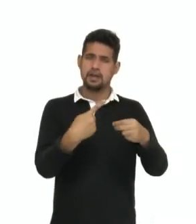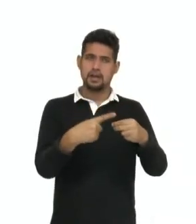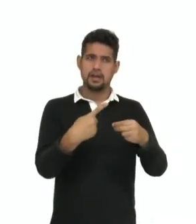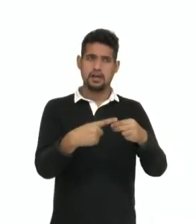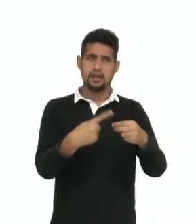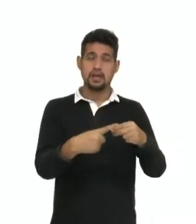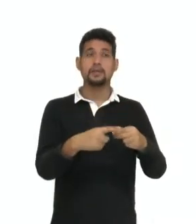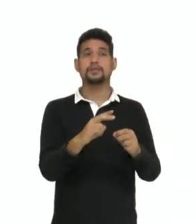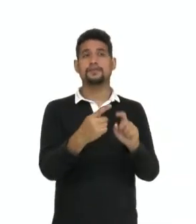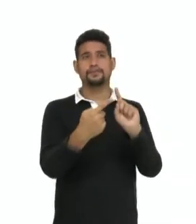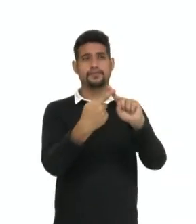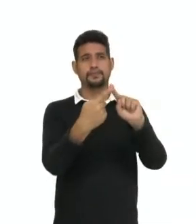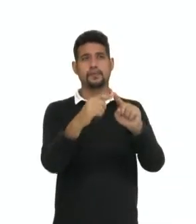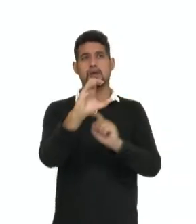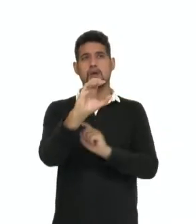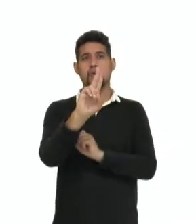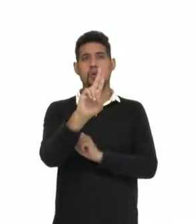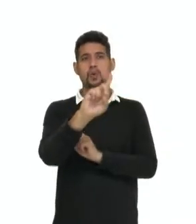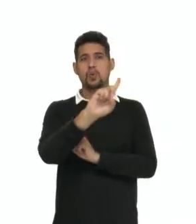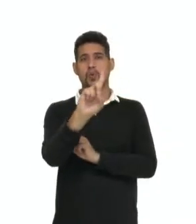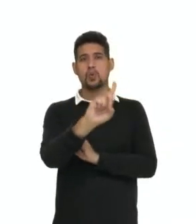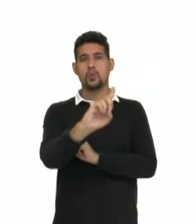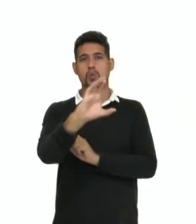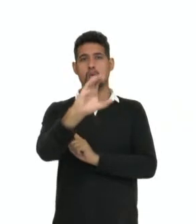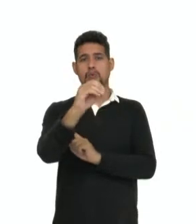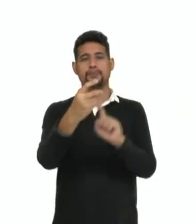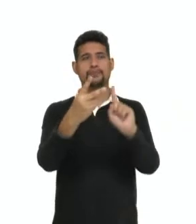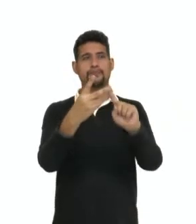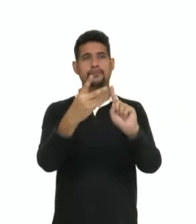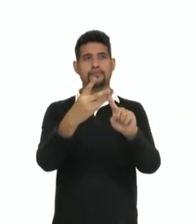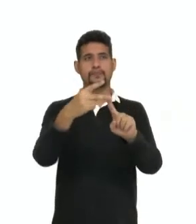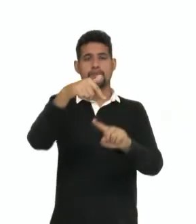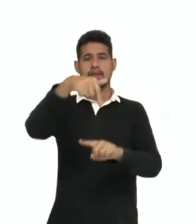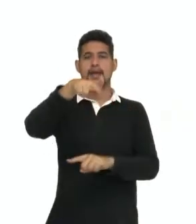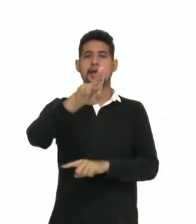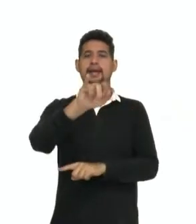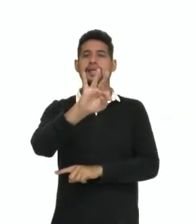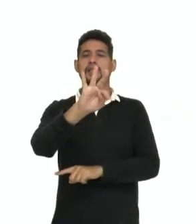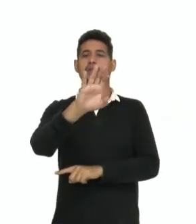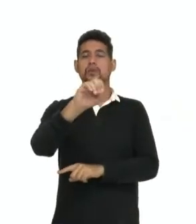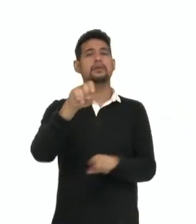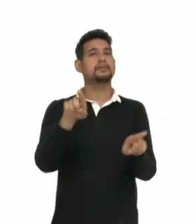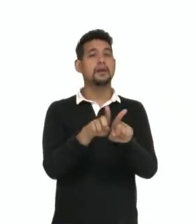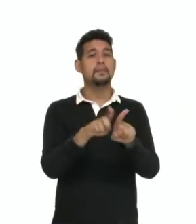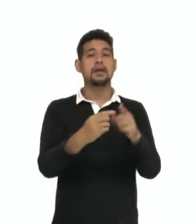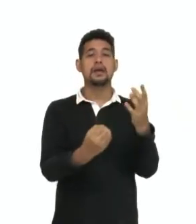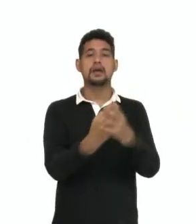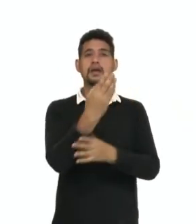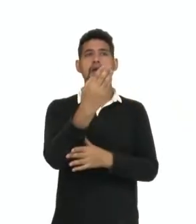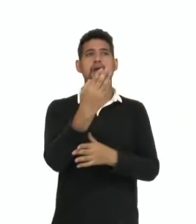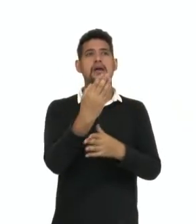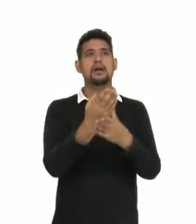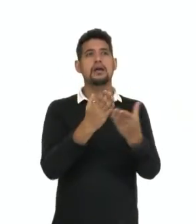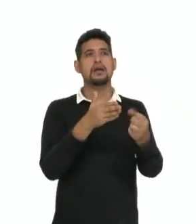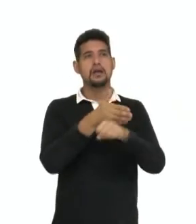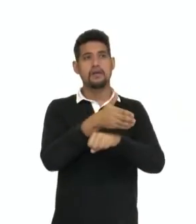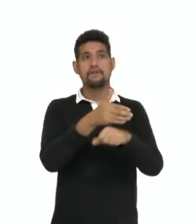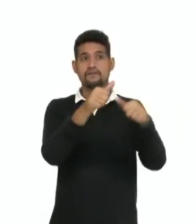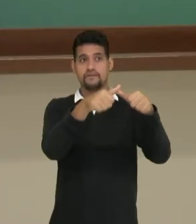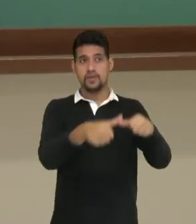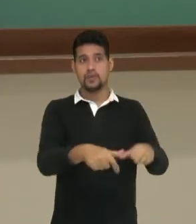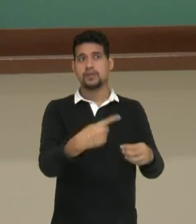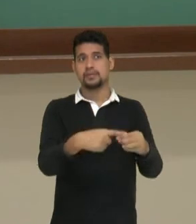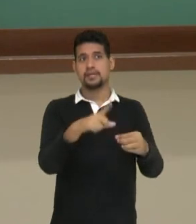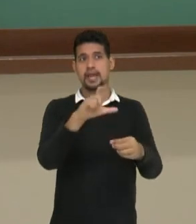Cusco e Quito. Pizarro ainda fundou a cidade de Lima e permaneceu na região até ser assassinado